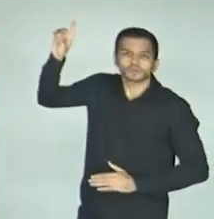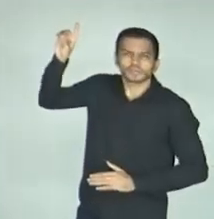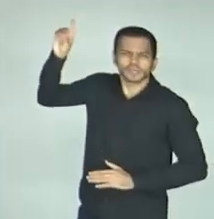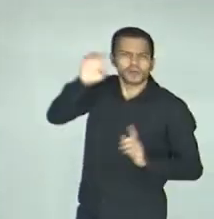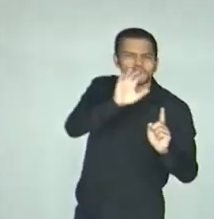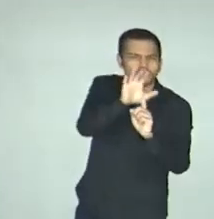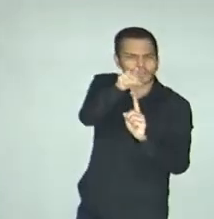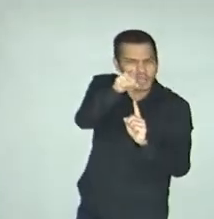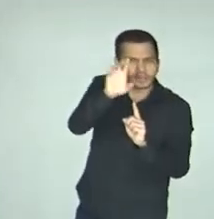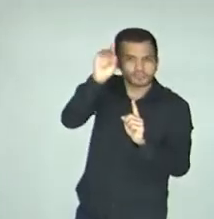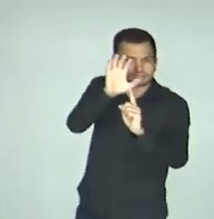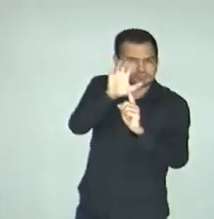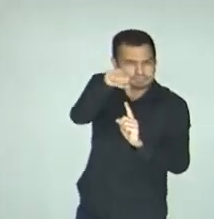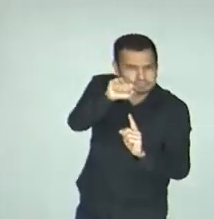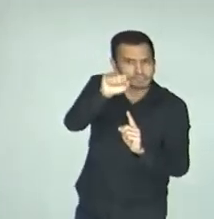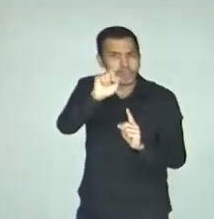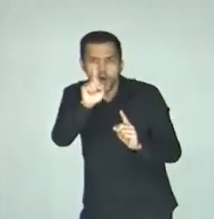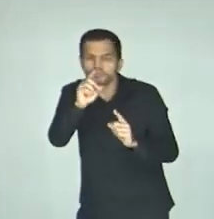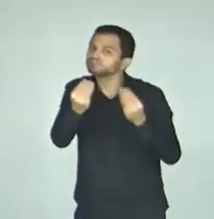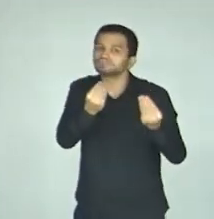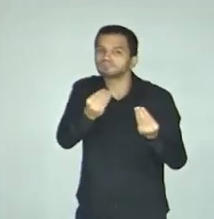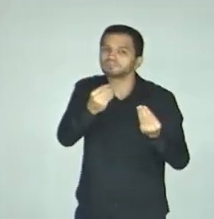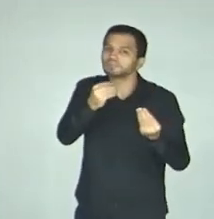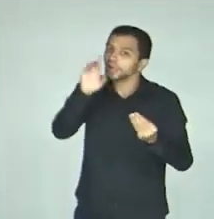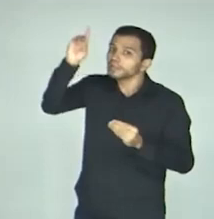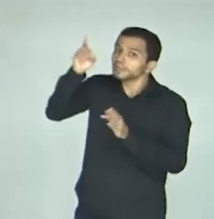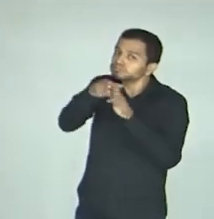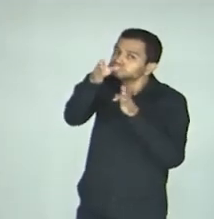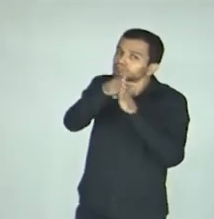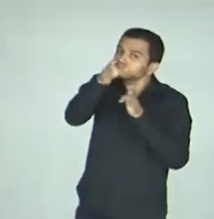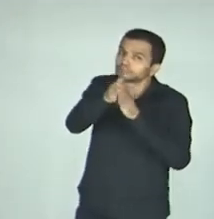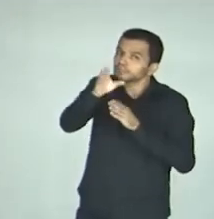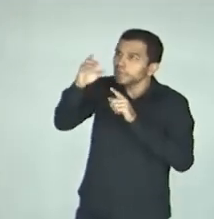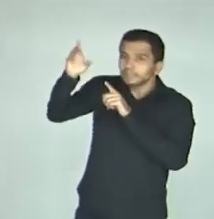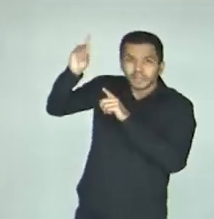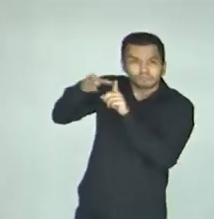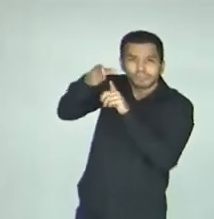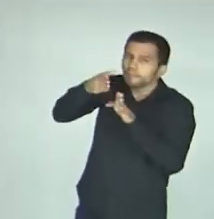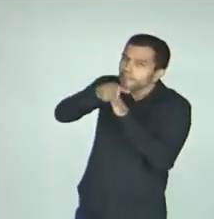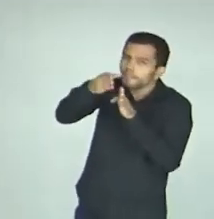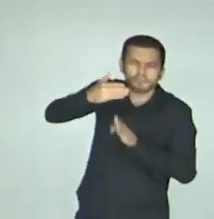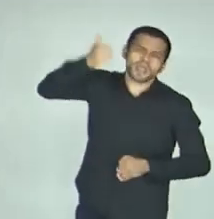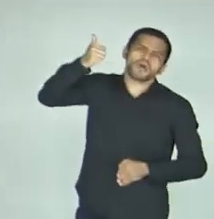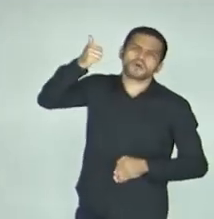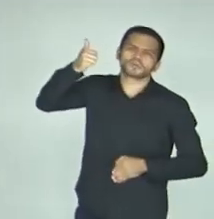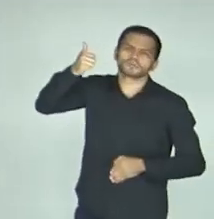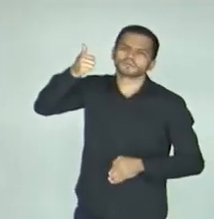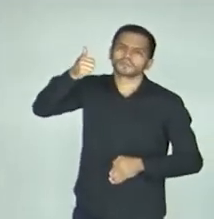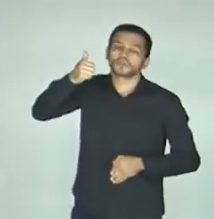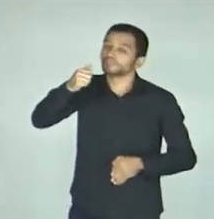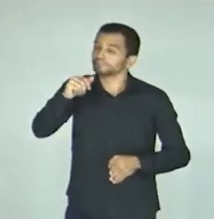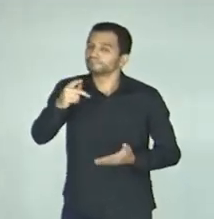ventre a Sua percepção e as direções de Deus fique com Deus o Luan seguiu